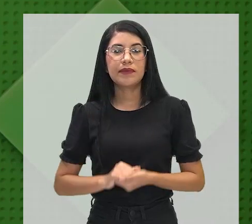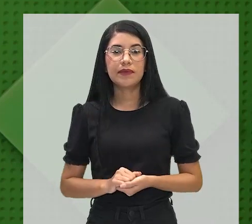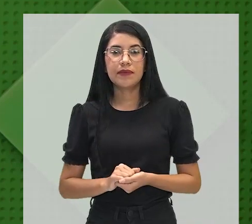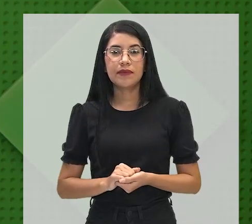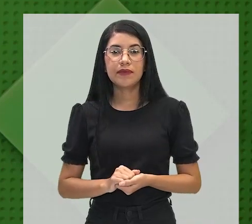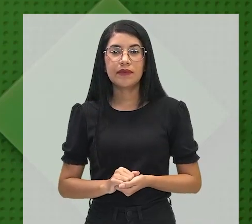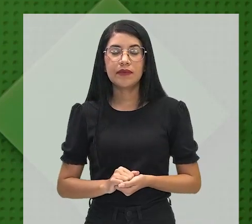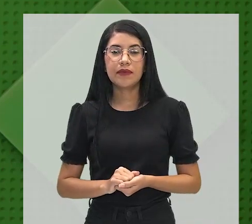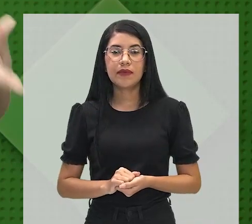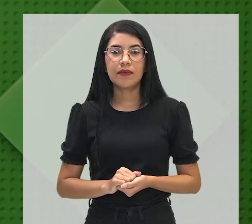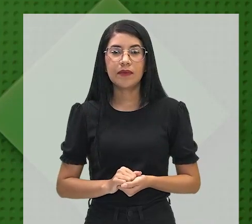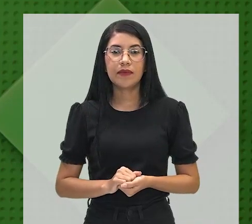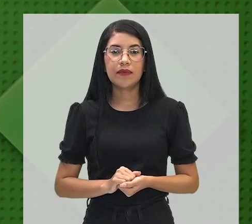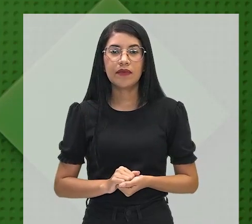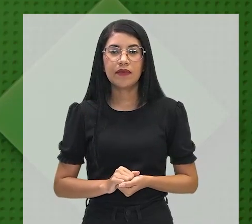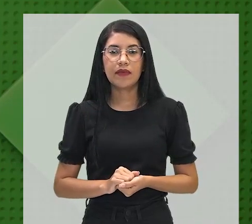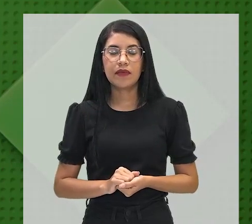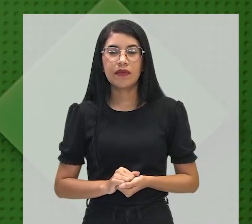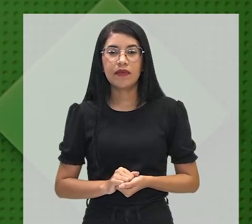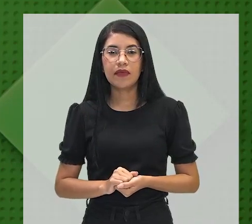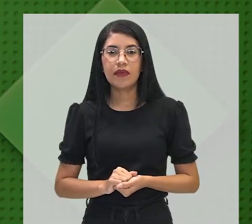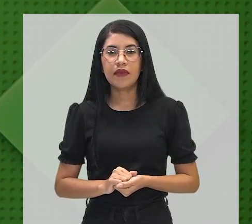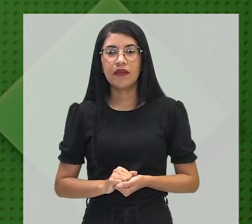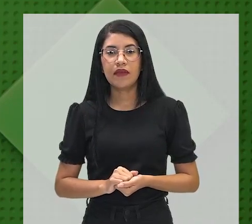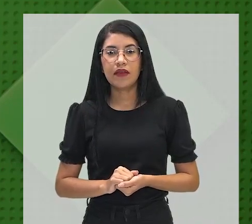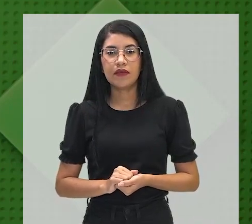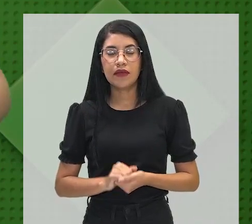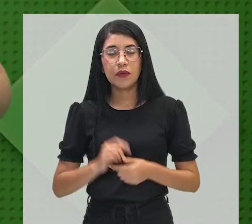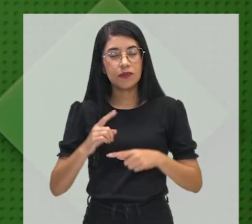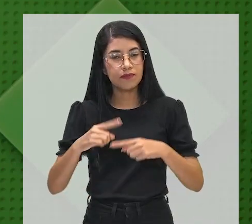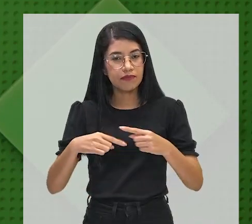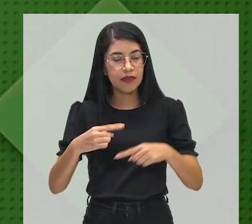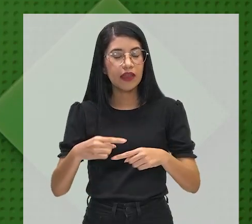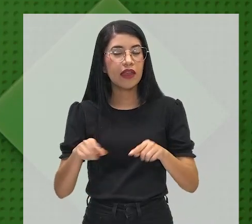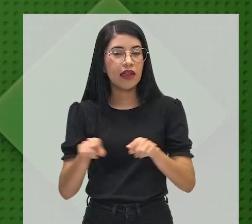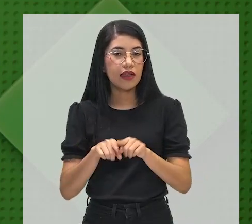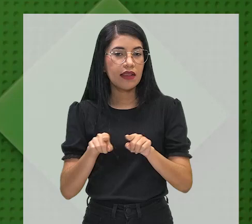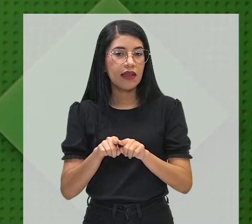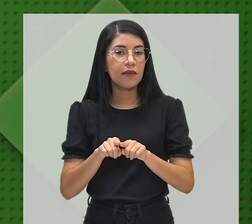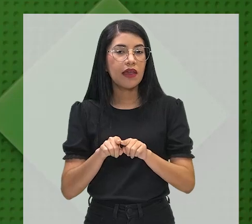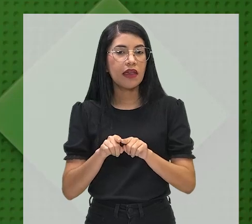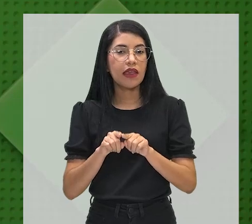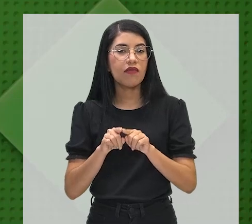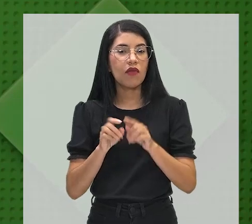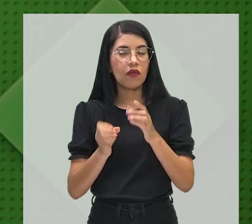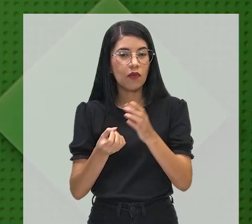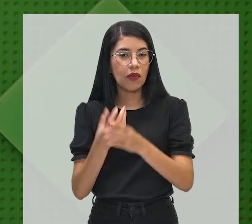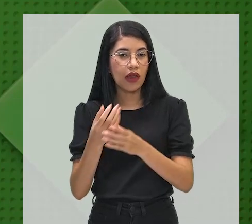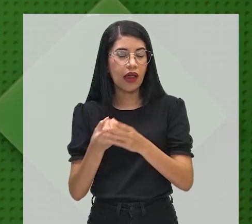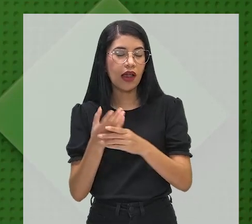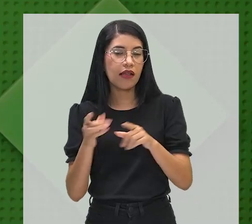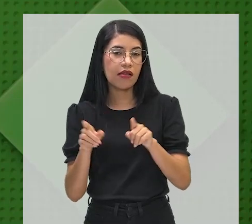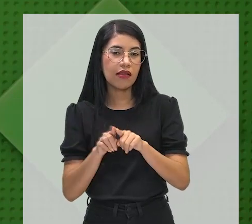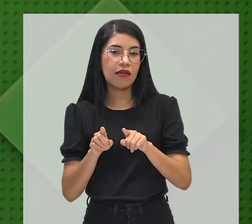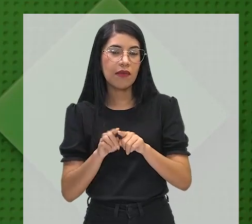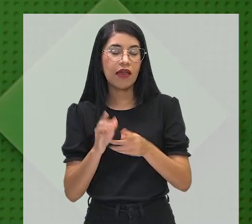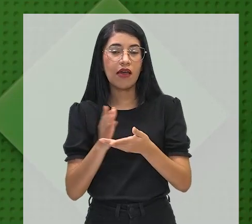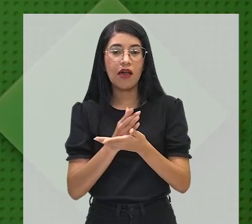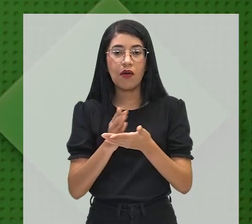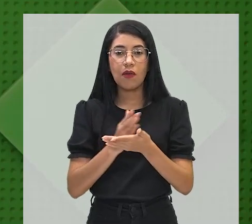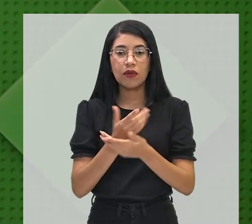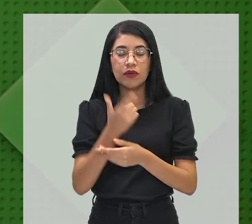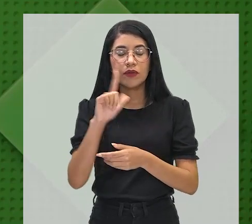aquelas, como se diz, né, aquelas glândulas reprodutivas, eles também vão ali eliminar, né, ou